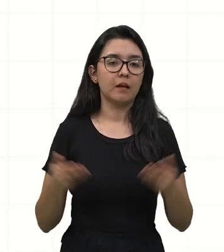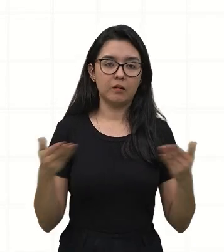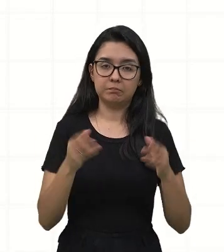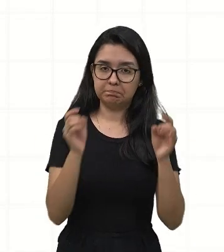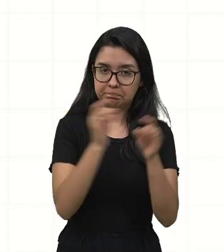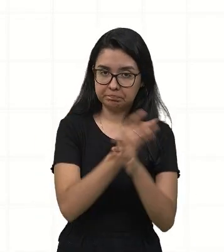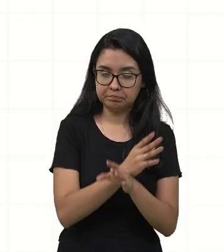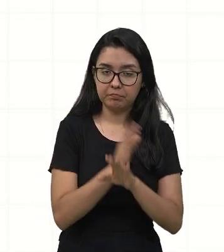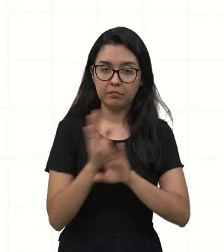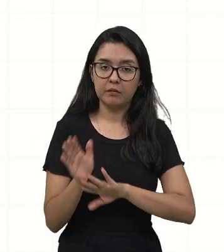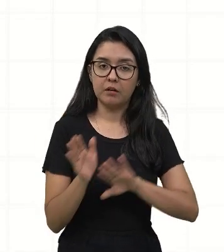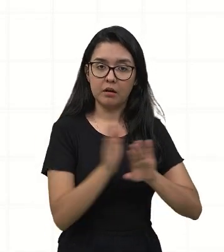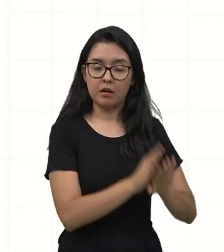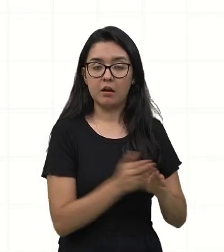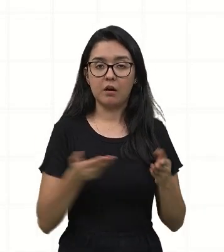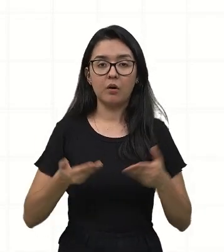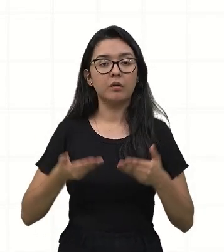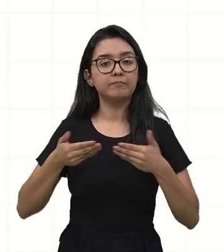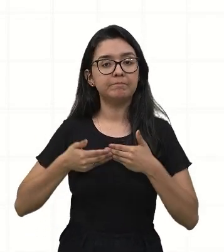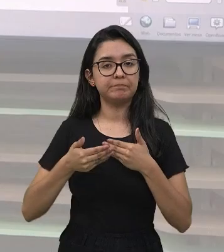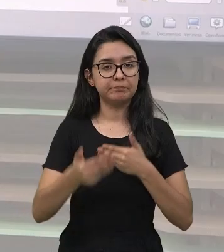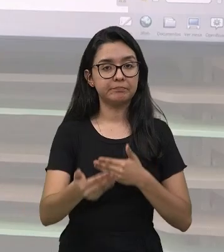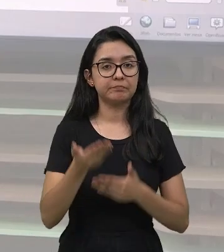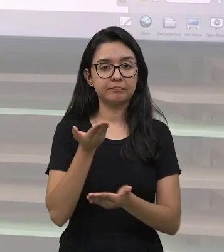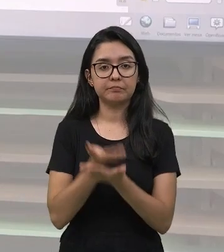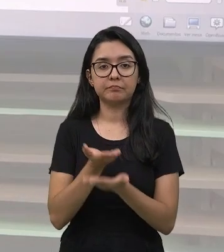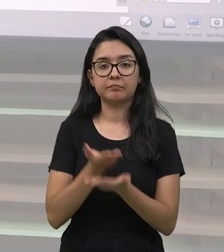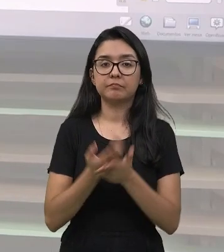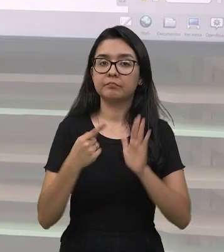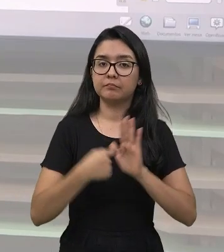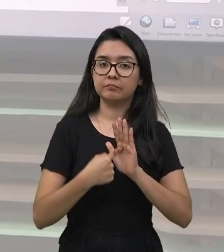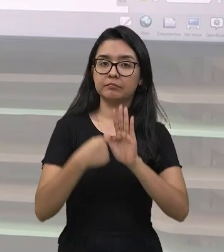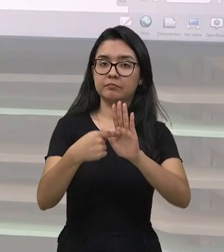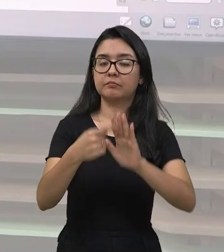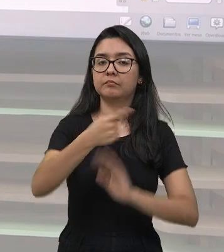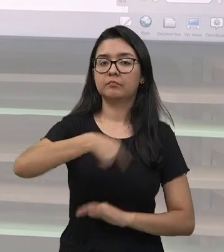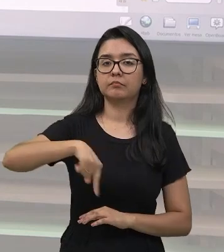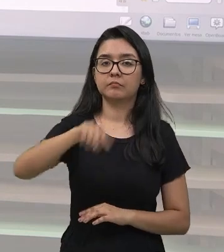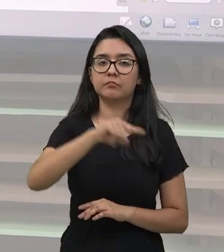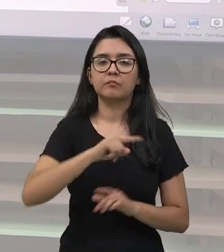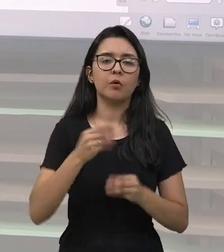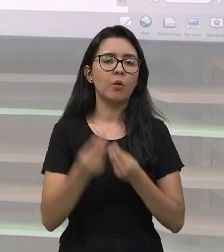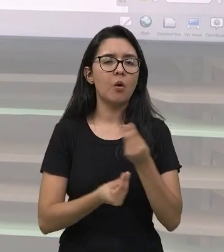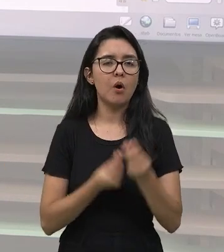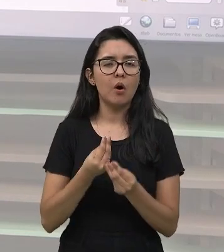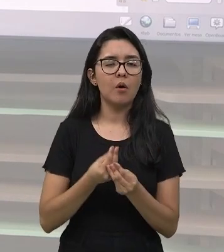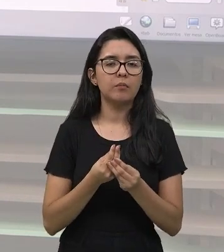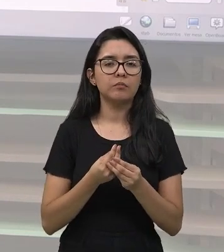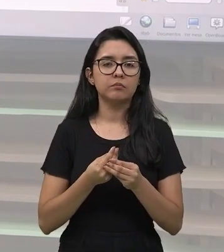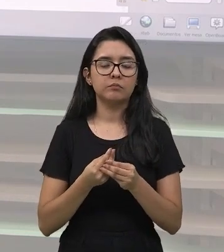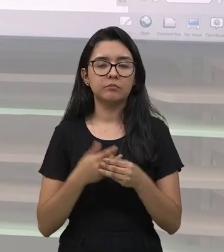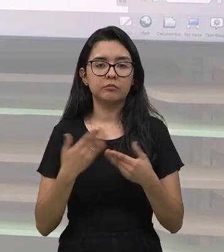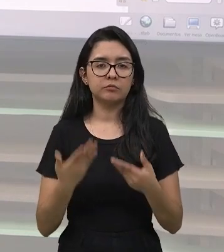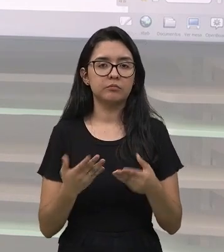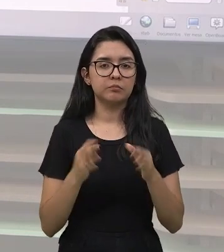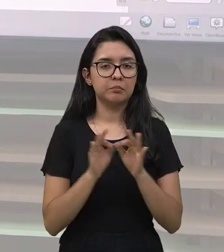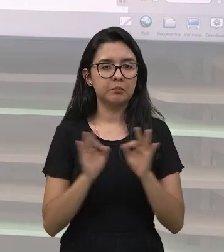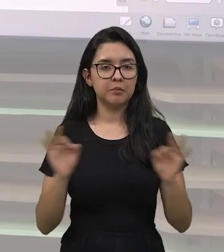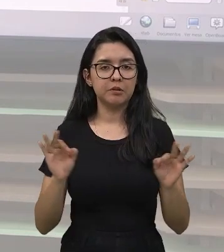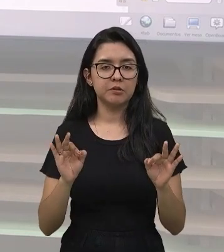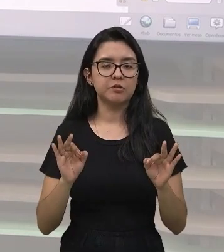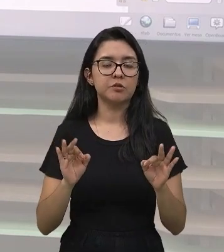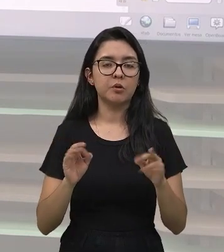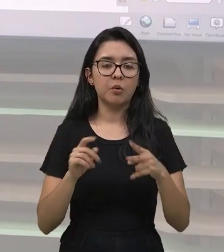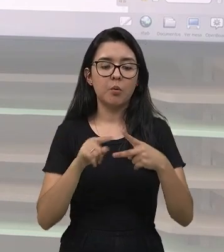aqui, vamos agora continuar, né? Porque agora eu vou mostrar para você a medida, como medir ângulo, tá legal? Você já sabe o que é um